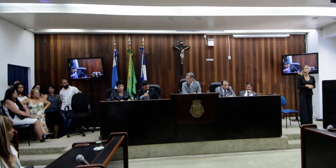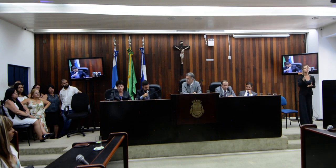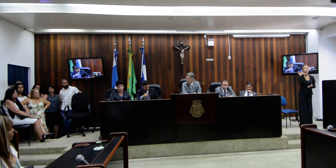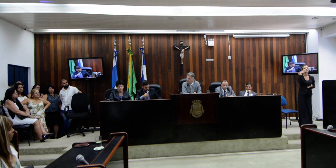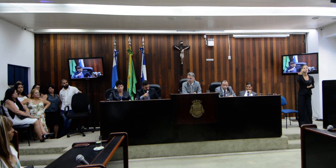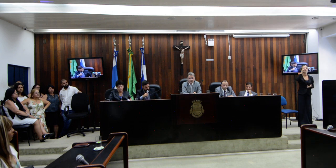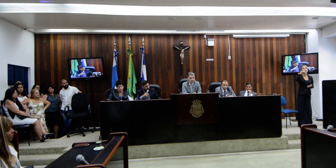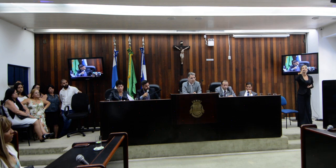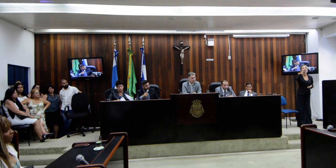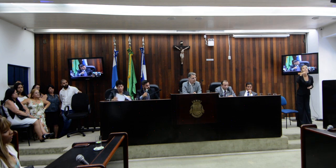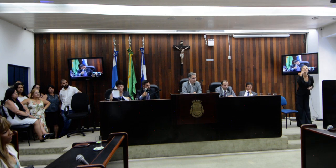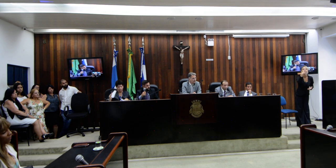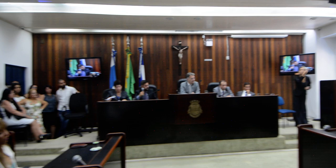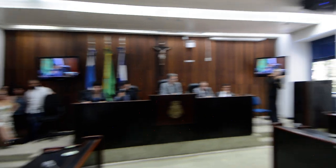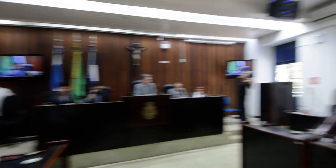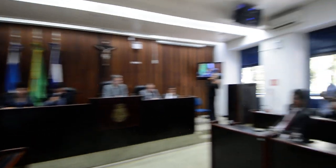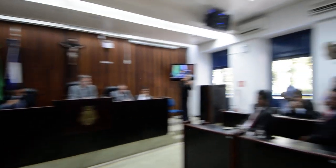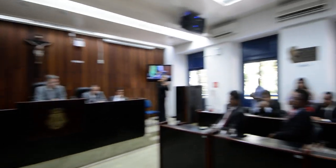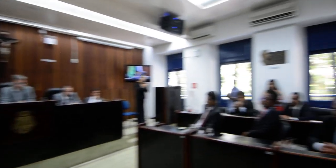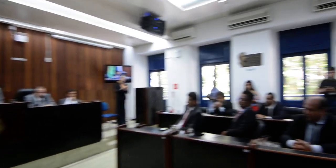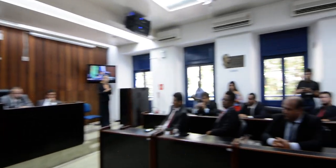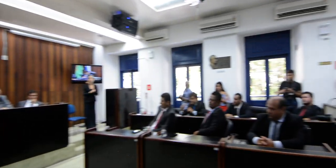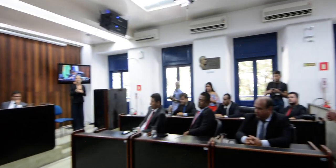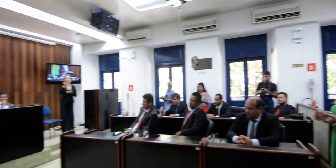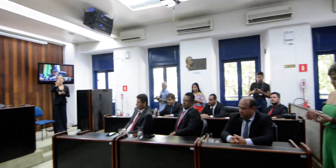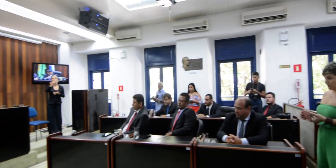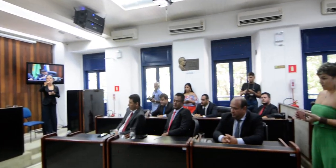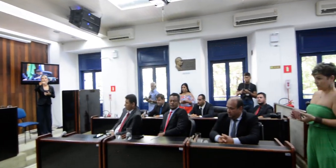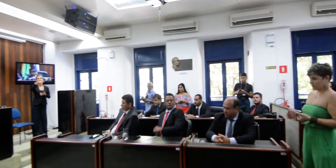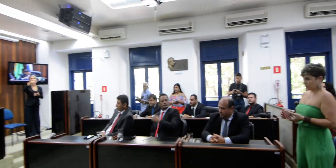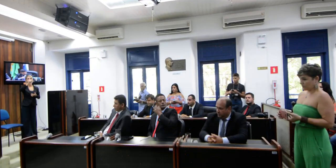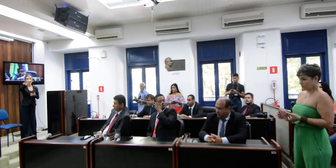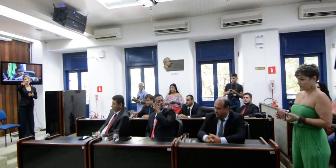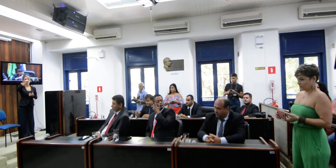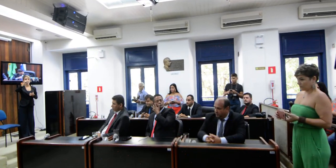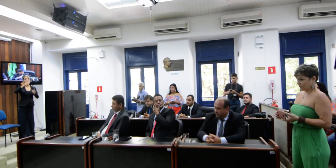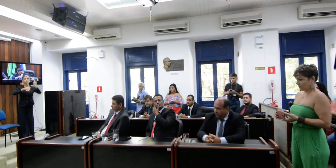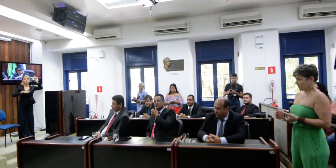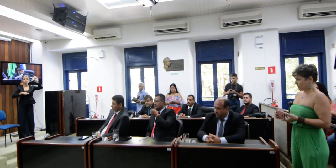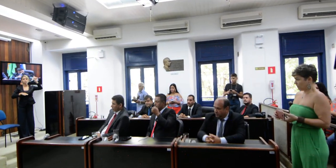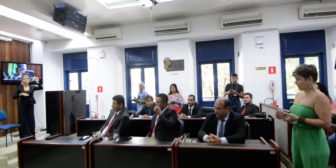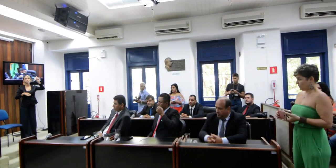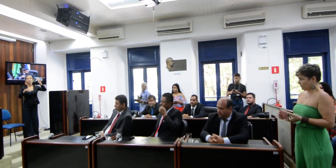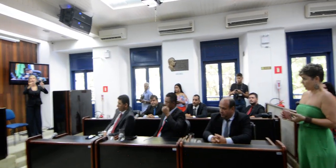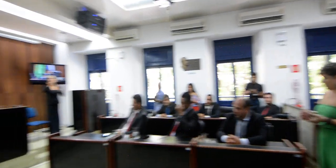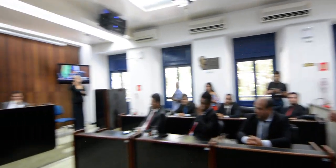Vereador Aquiles Barreto. Adeus. Alexandre Codes. Vereador Adeir Novaes.